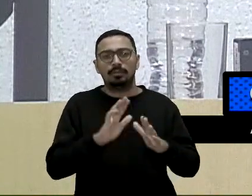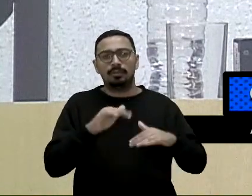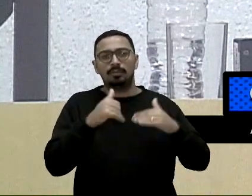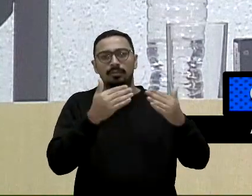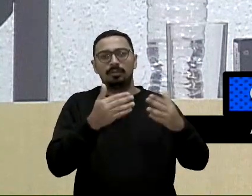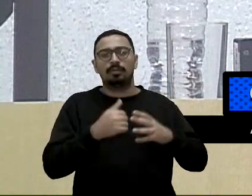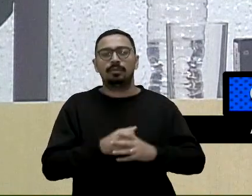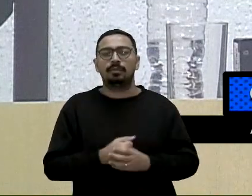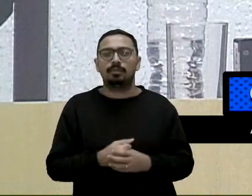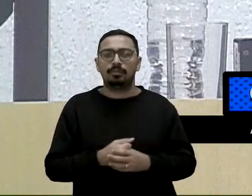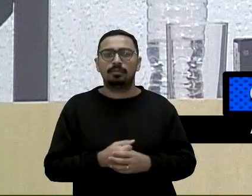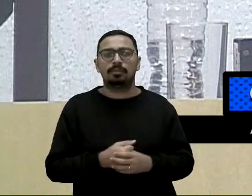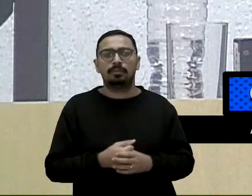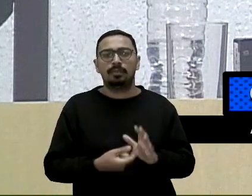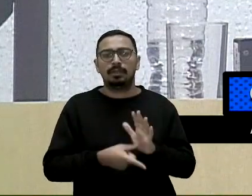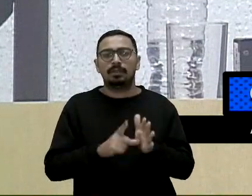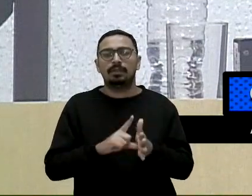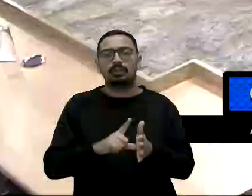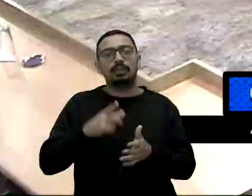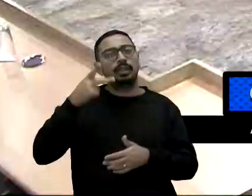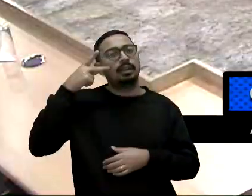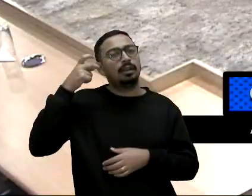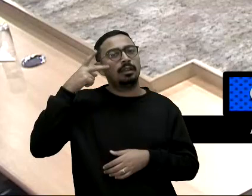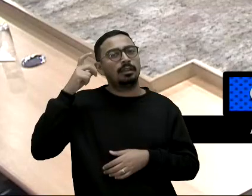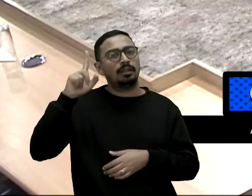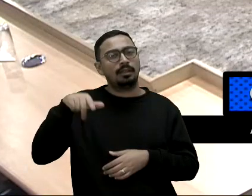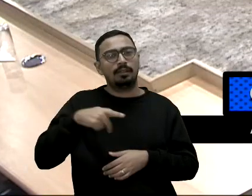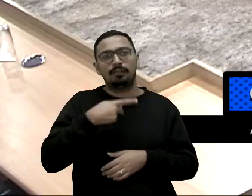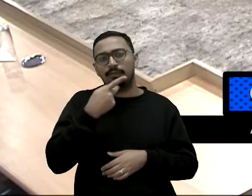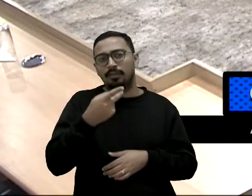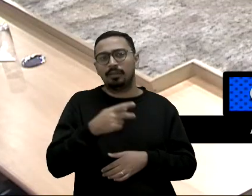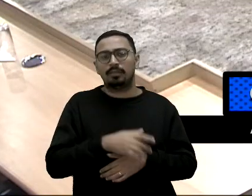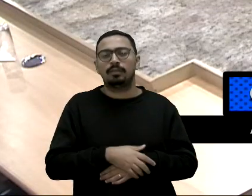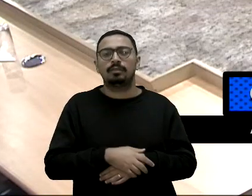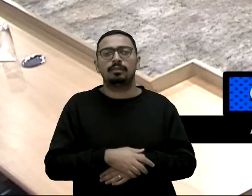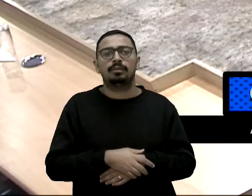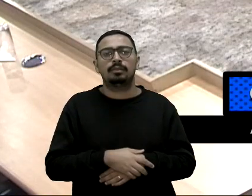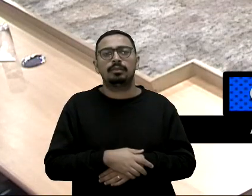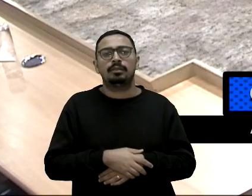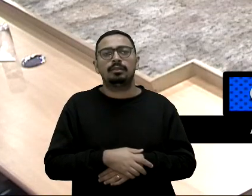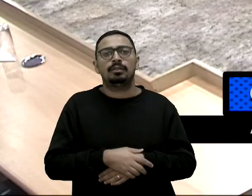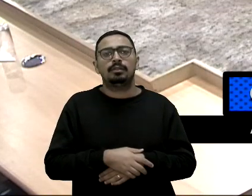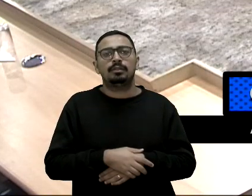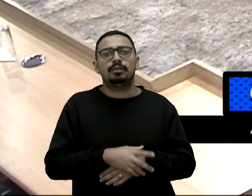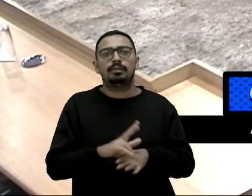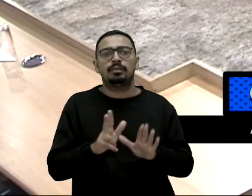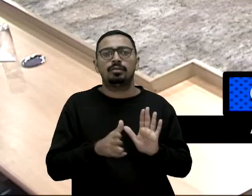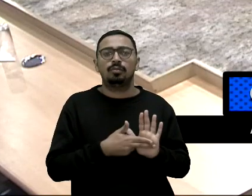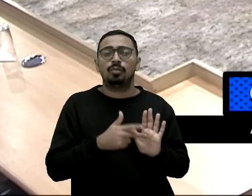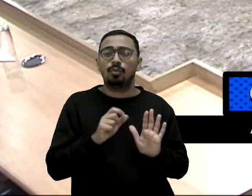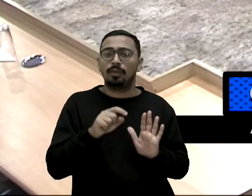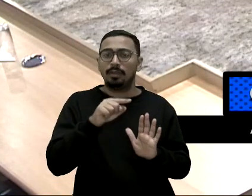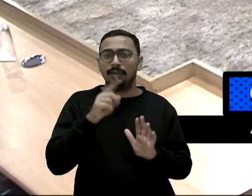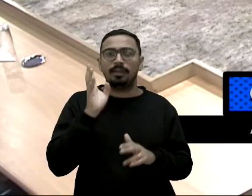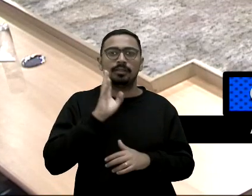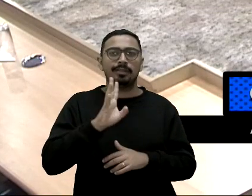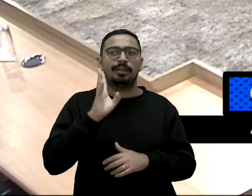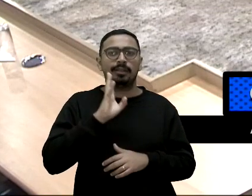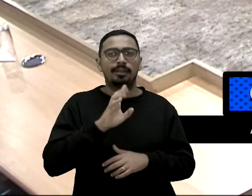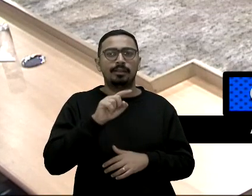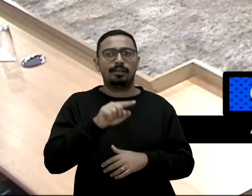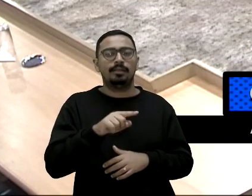você. Presidente, antes da Elisa, permite só uma parte. Claro. Que eu queria até reconhecer, achei muito bacana também,